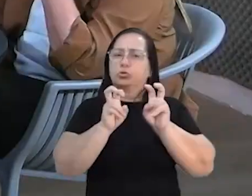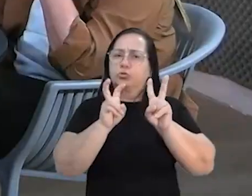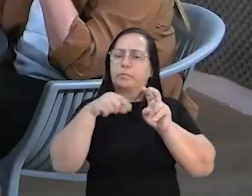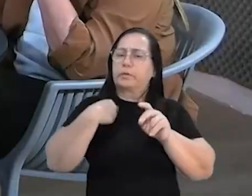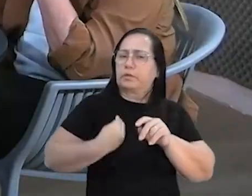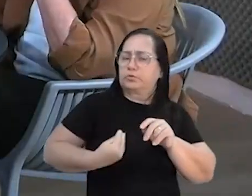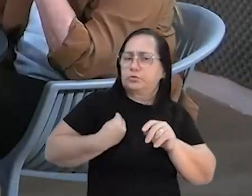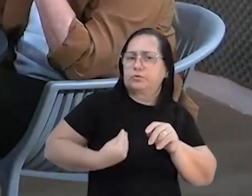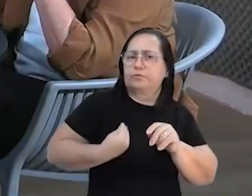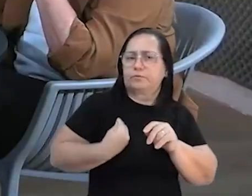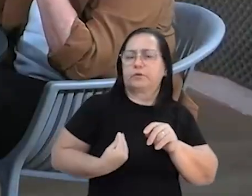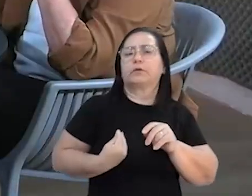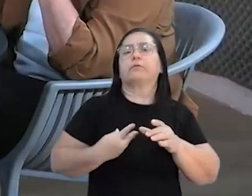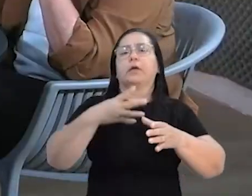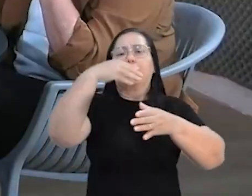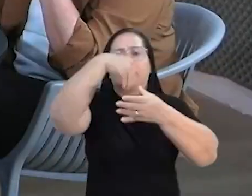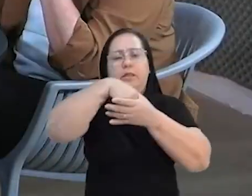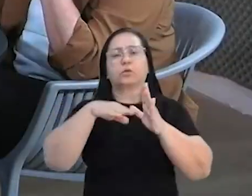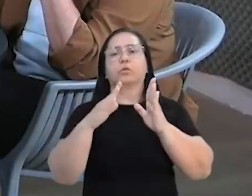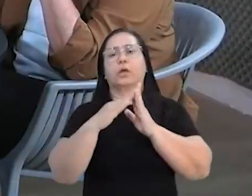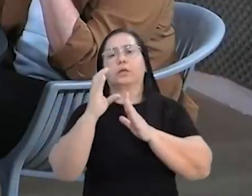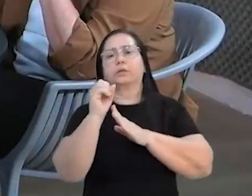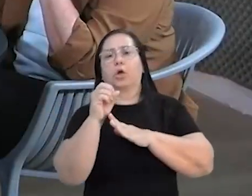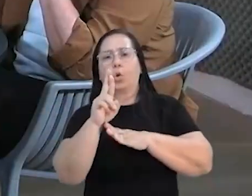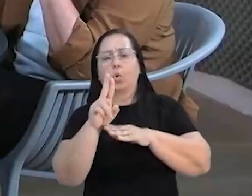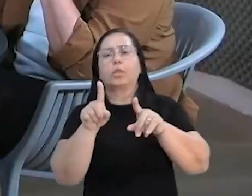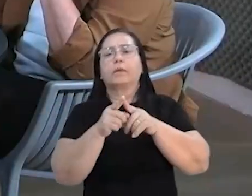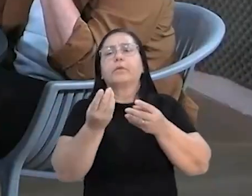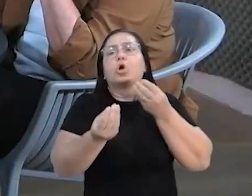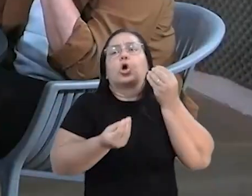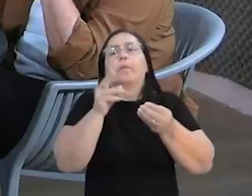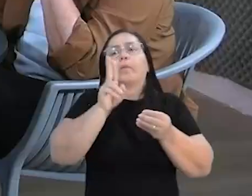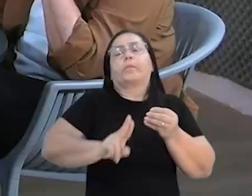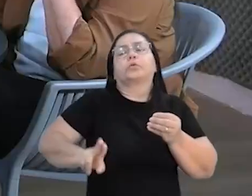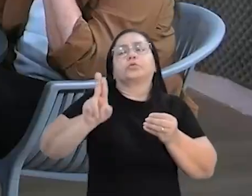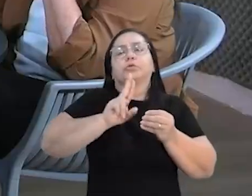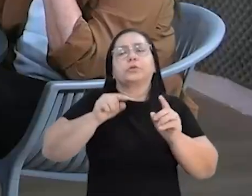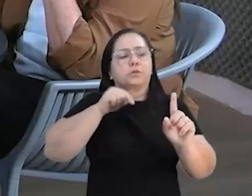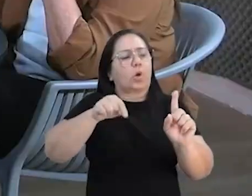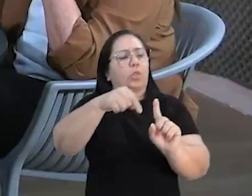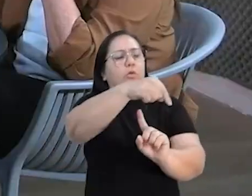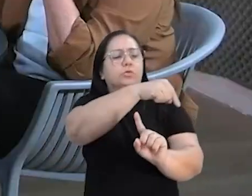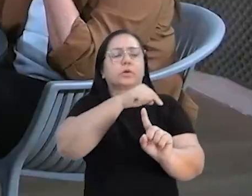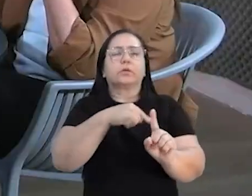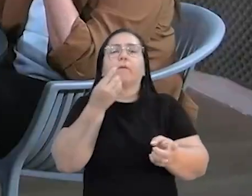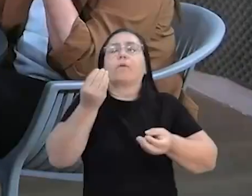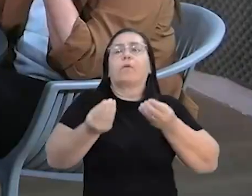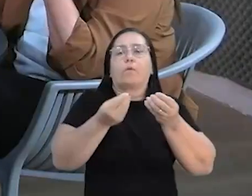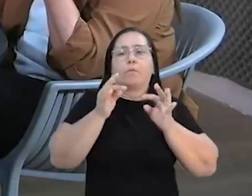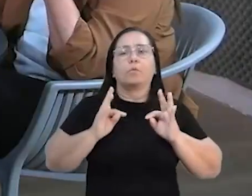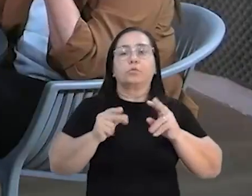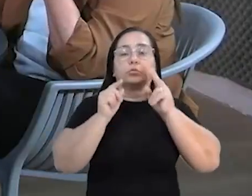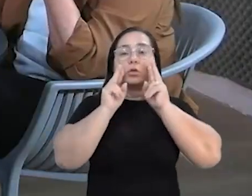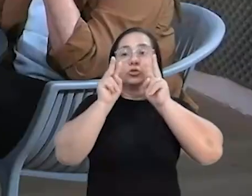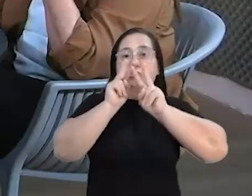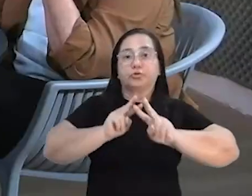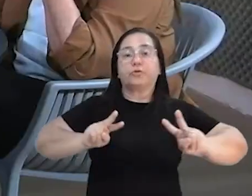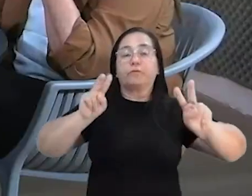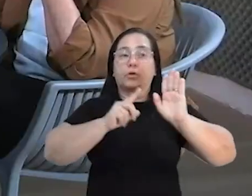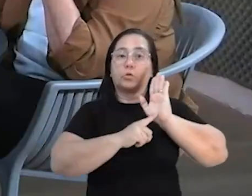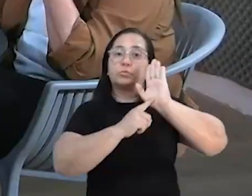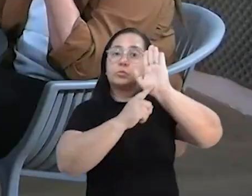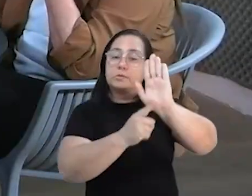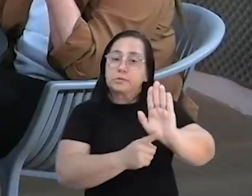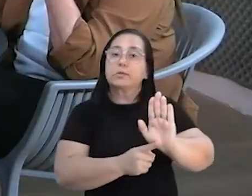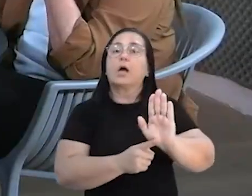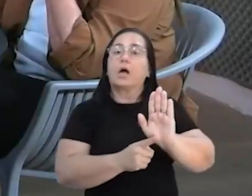vive dentro da Casa Cor e como a gente pode utilizar isso ao nosso redor. Né? Tudo que a gente vê numa exposição que a gente pode